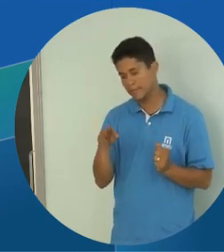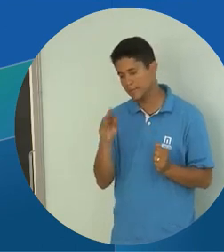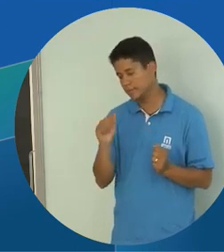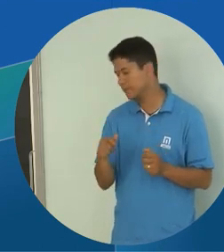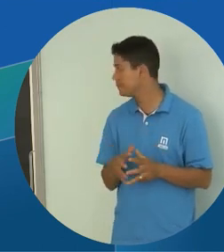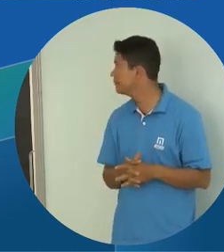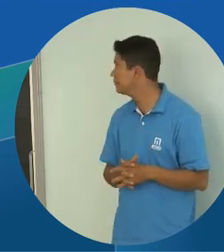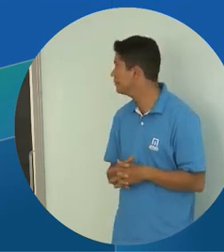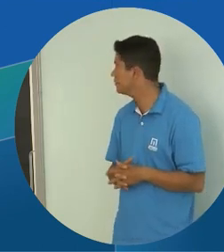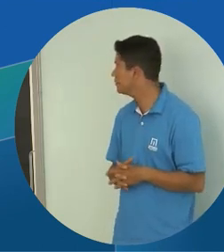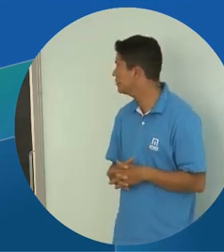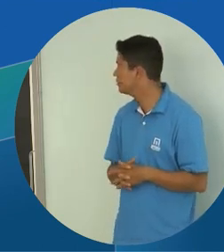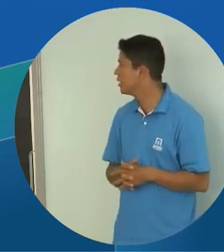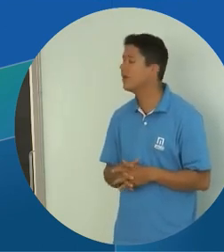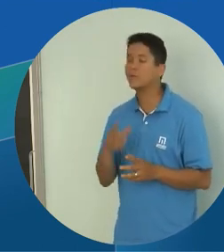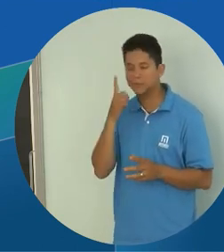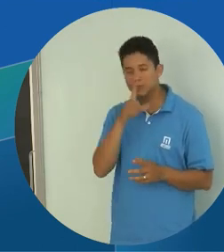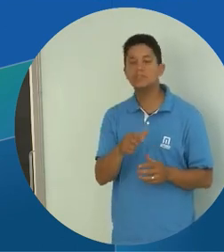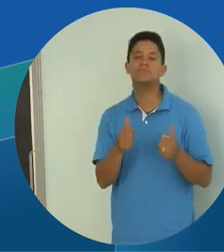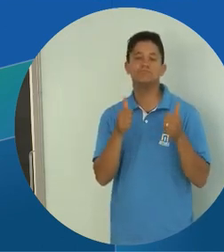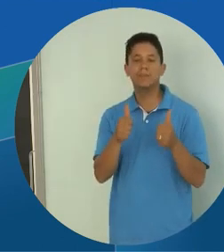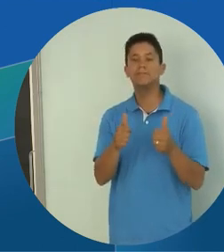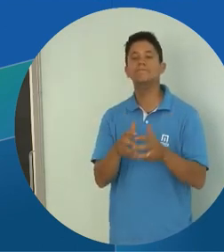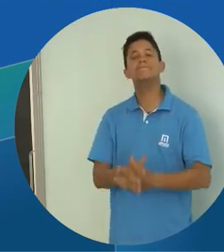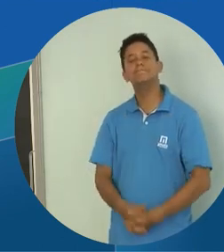e aí o serviço foi concluído com sucesso. Tá?